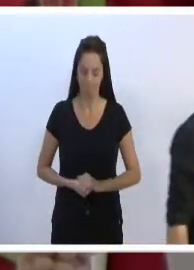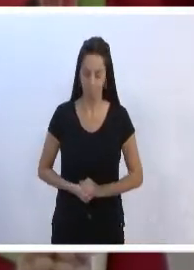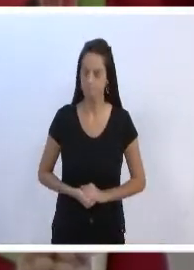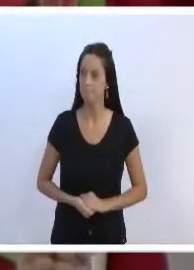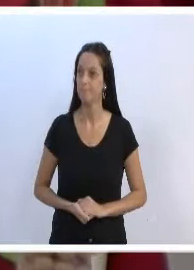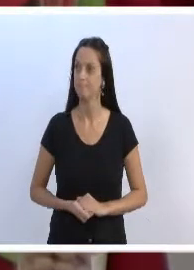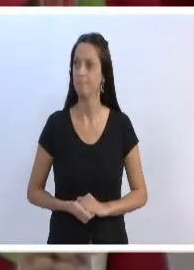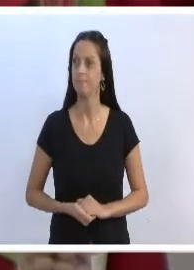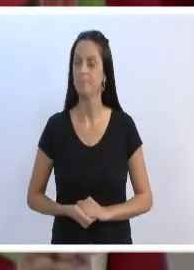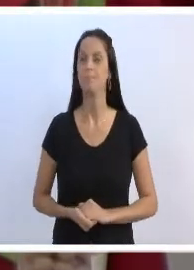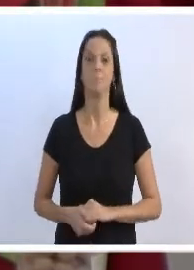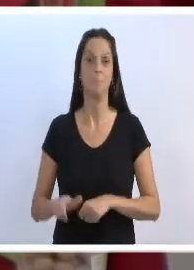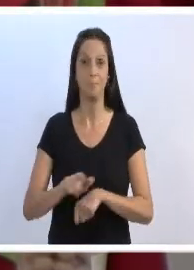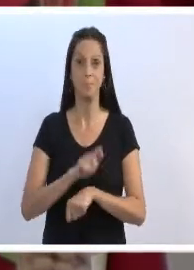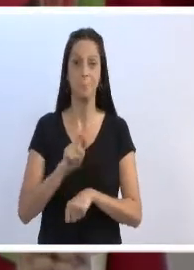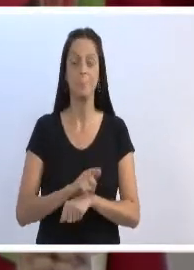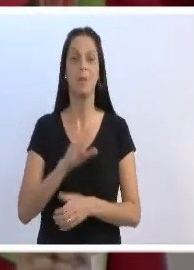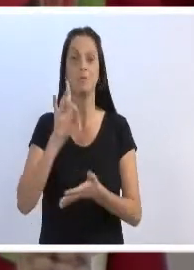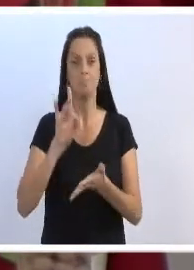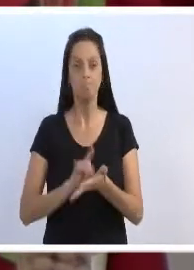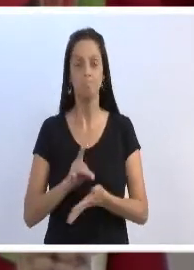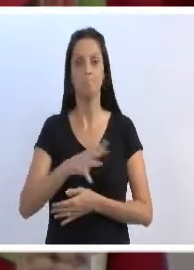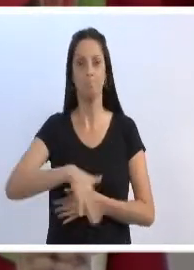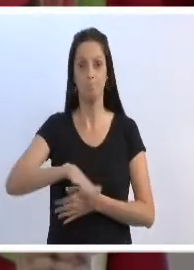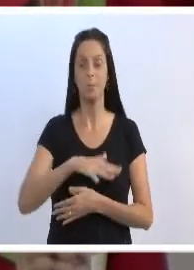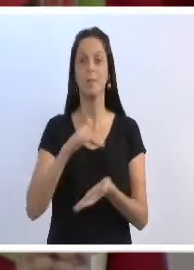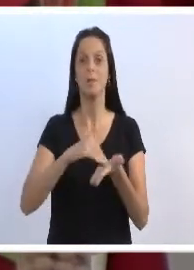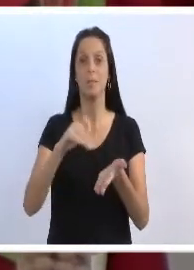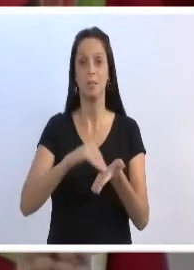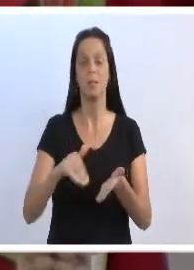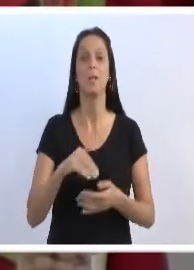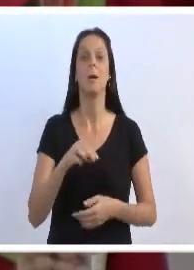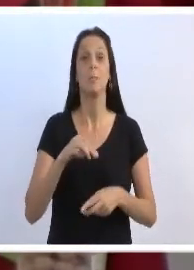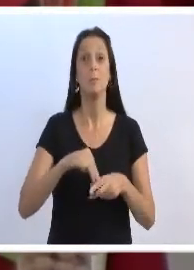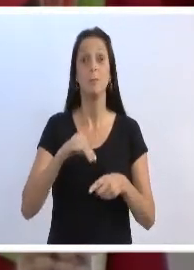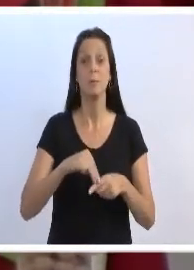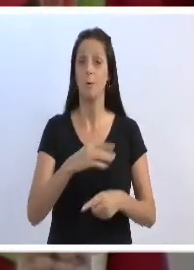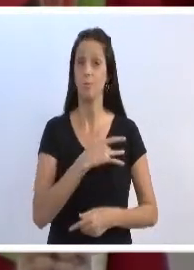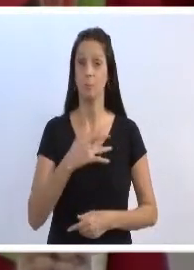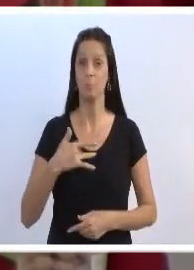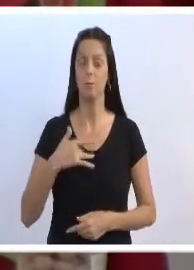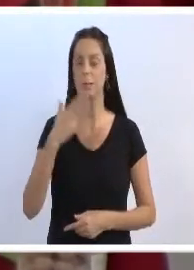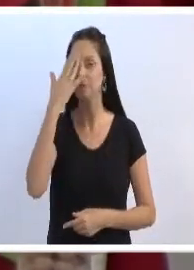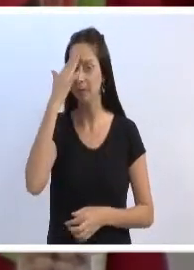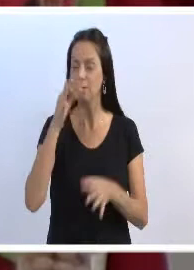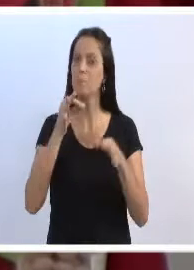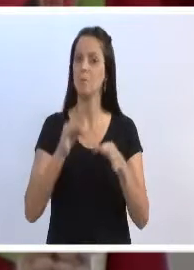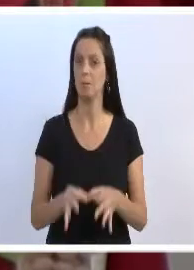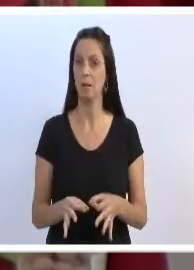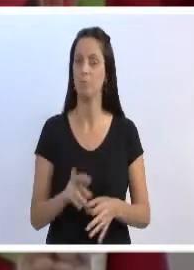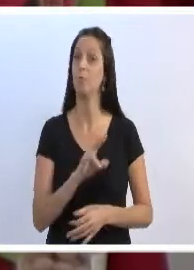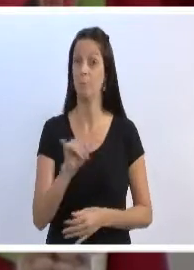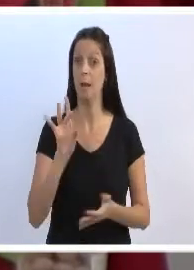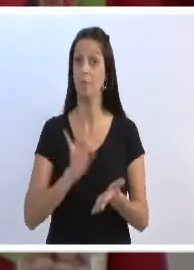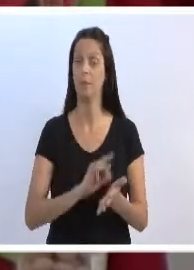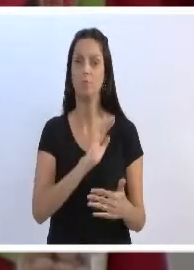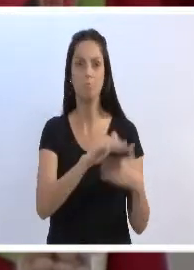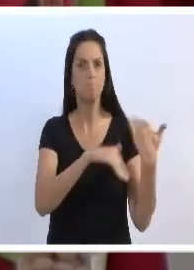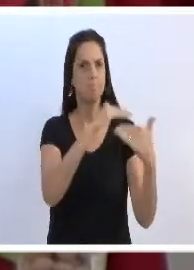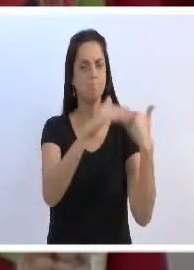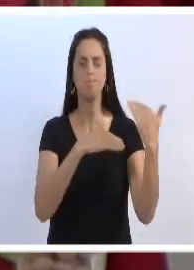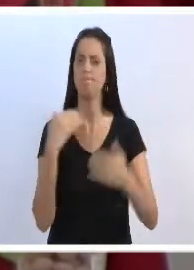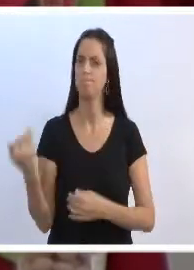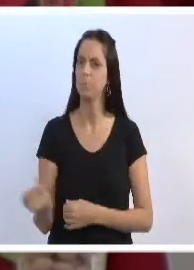cargos de gestão a nível de gerência na secretaria municipal de saúde eu tenho certeza que isso será um avanço extremamente